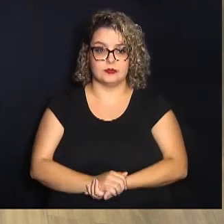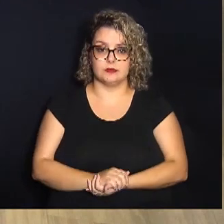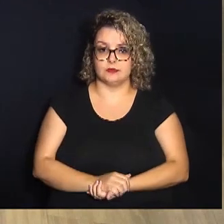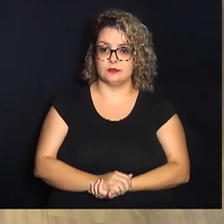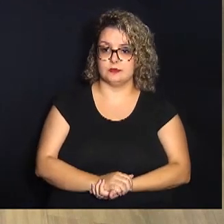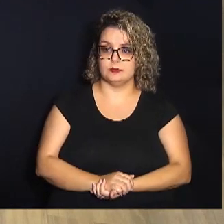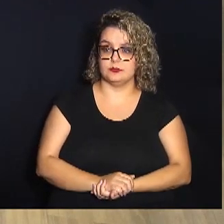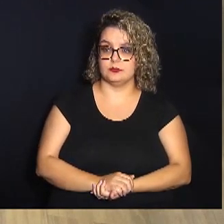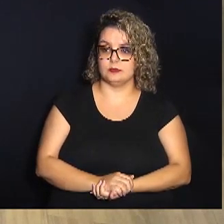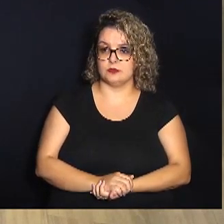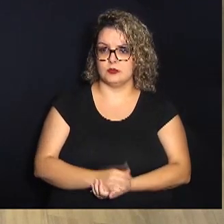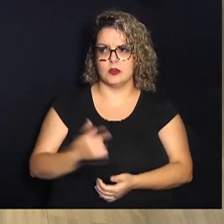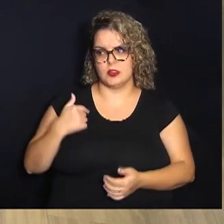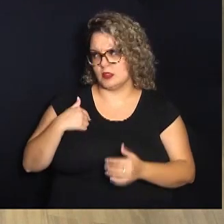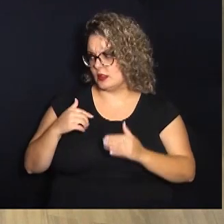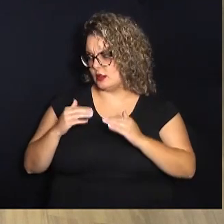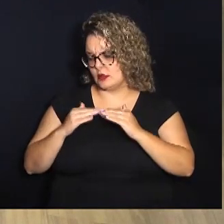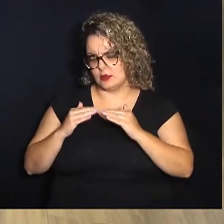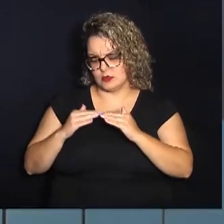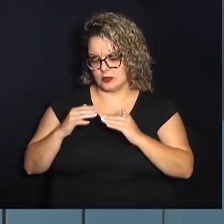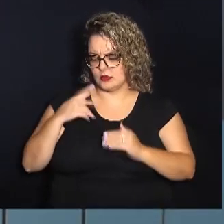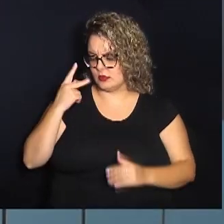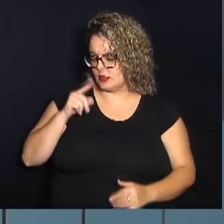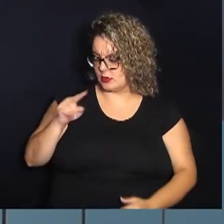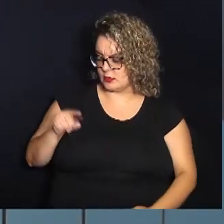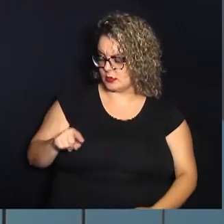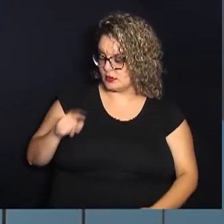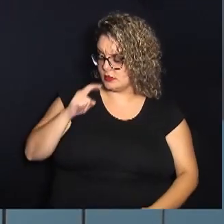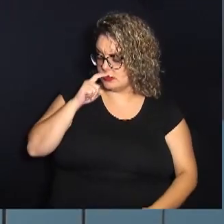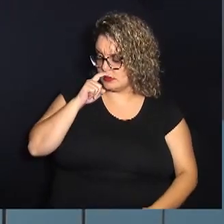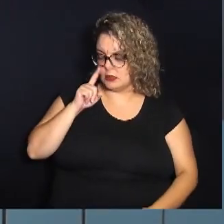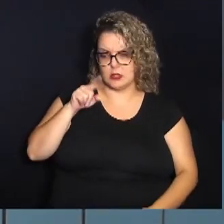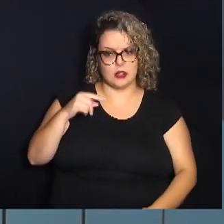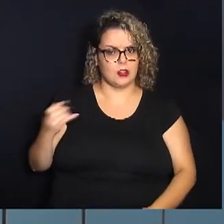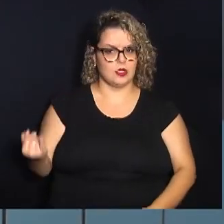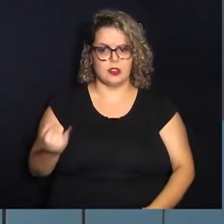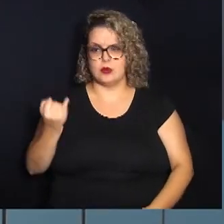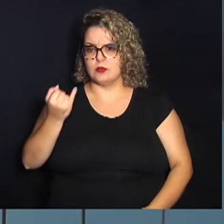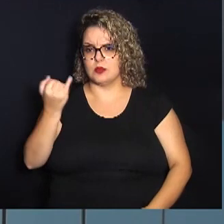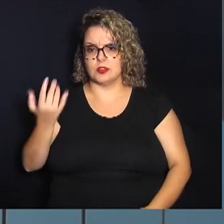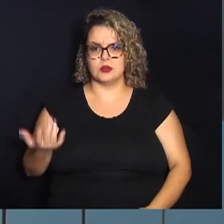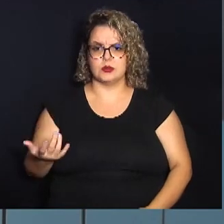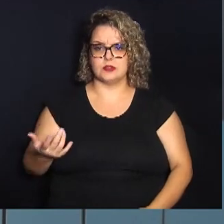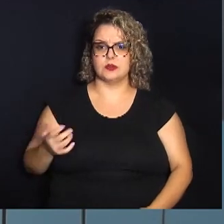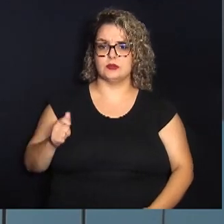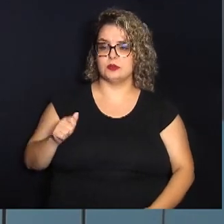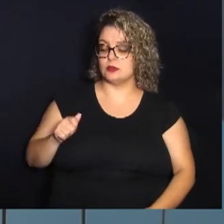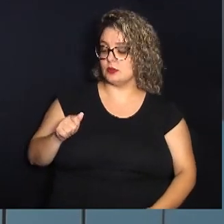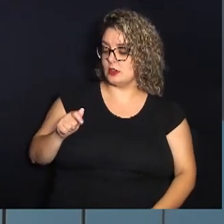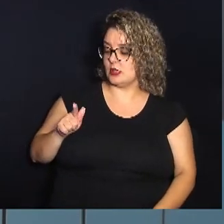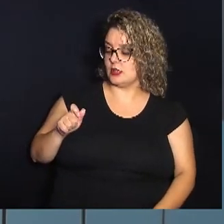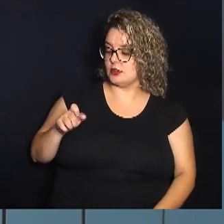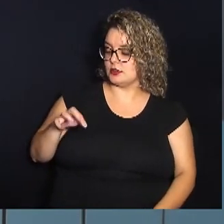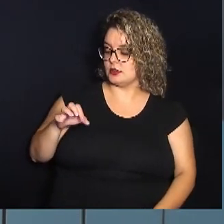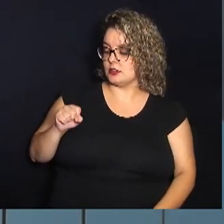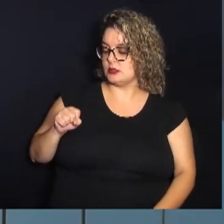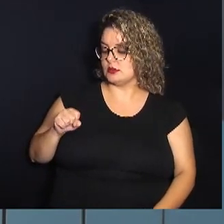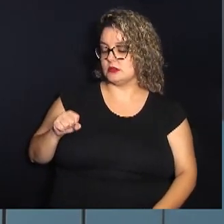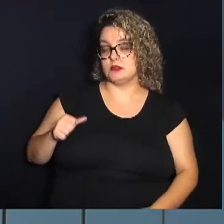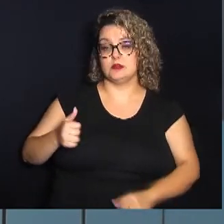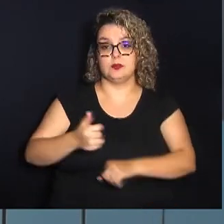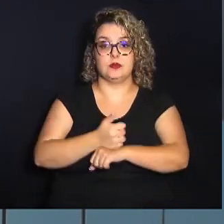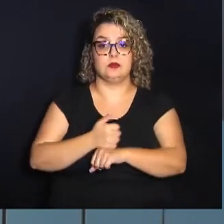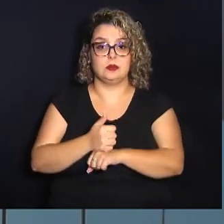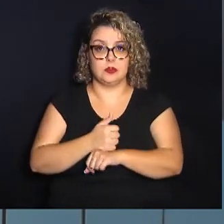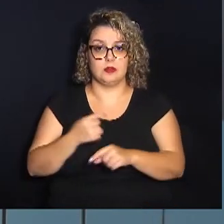Bom, também concordo com o vereador Zé Carlos. É fundamental o trabalho, né, desses agentes, dos profissionais, até porque